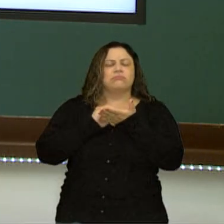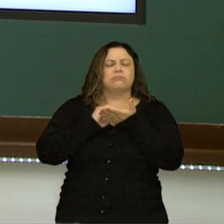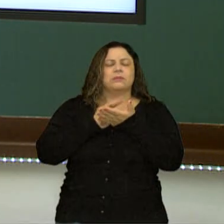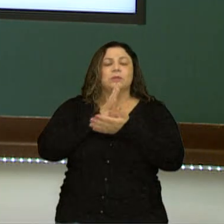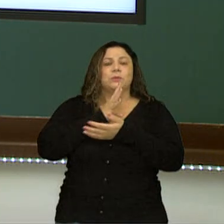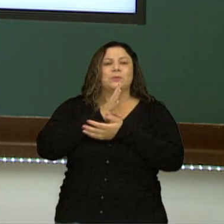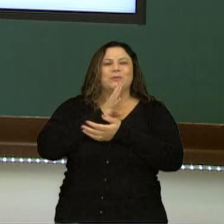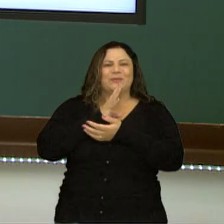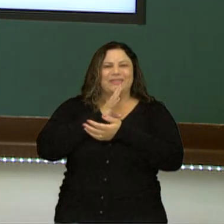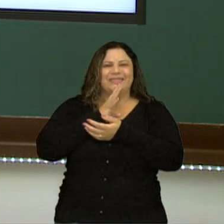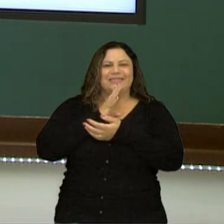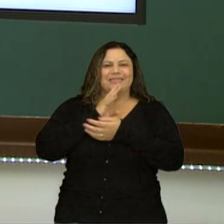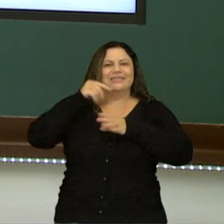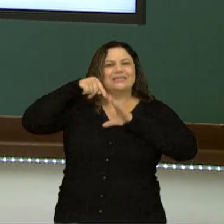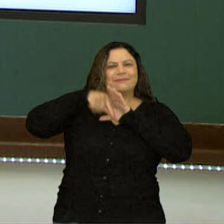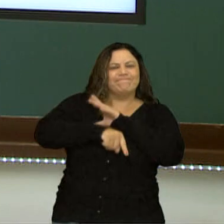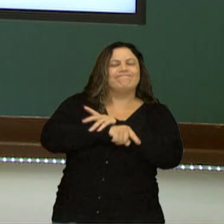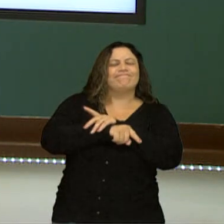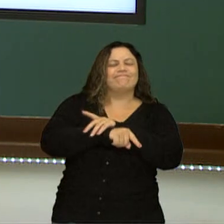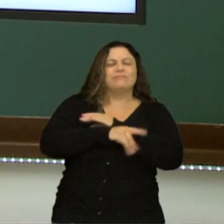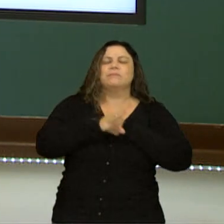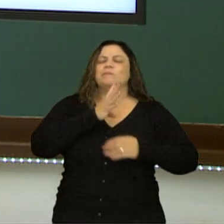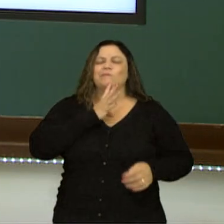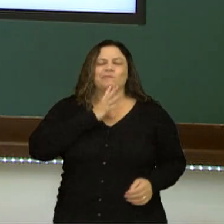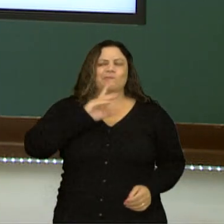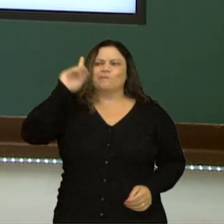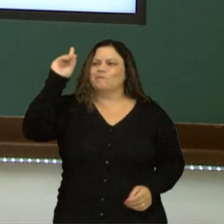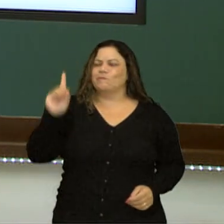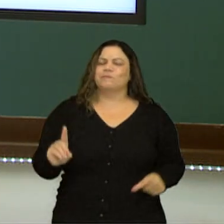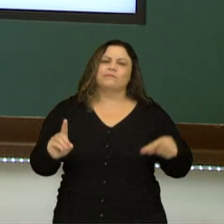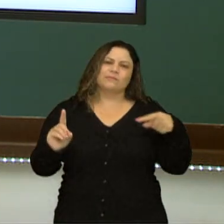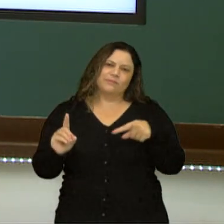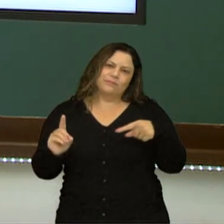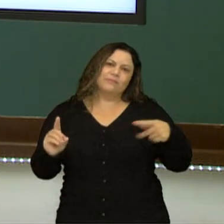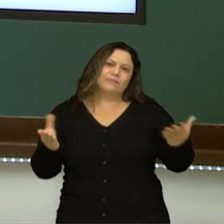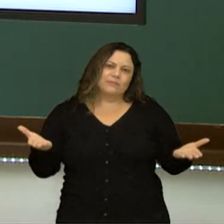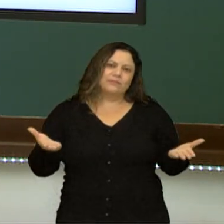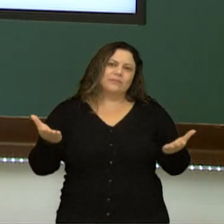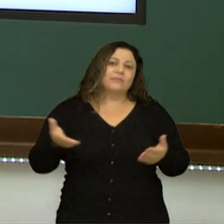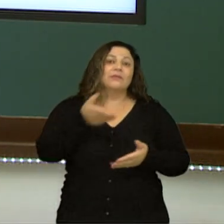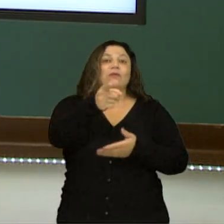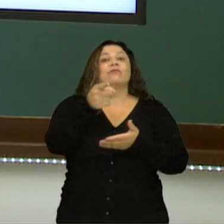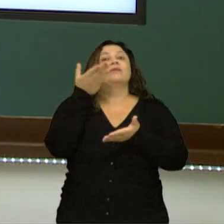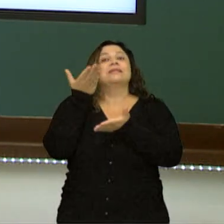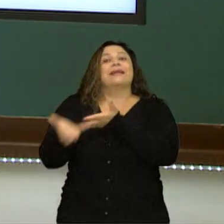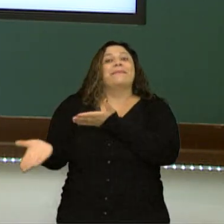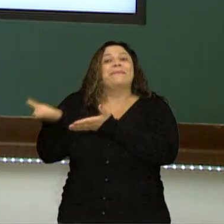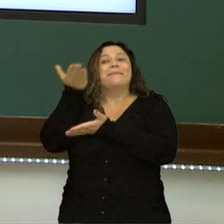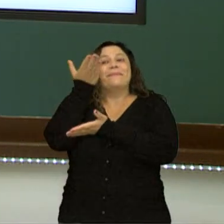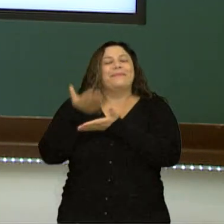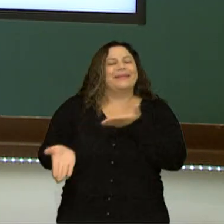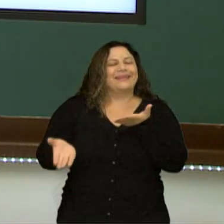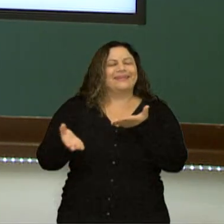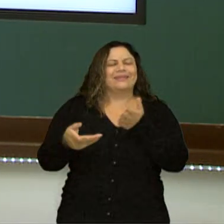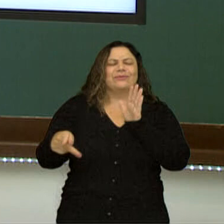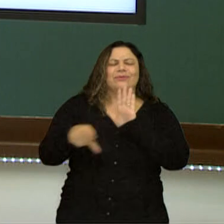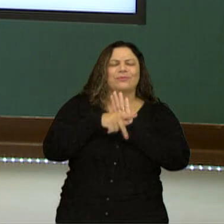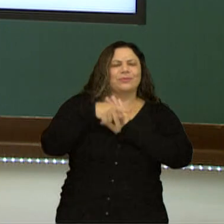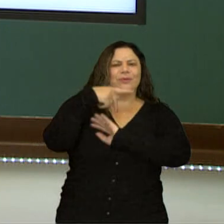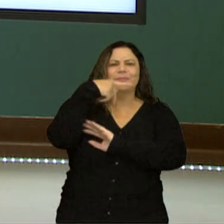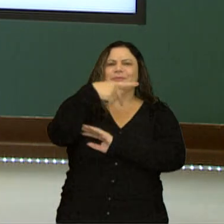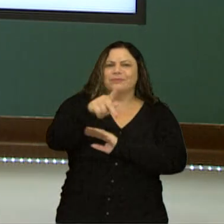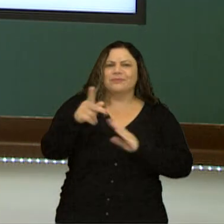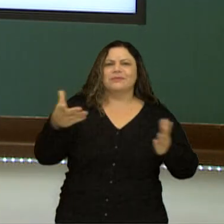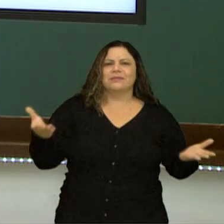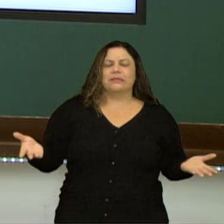homem. Então, desconhecer os direitos leva a você perder aquilo que é seu, que é inerente